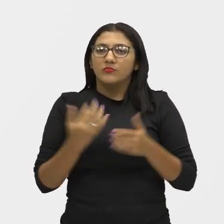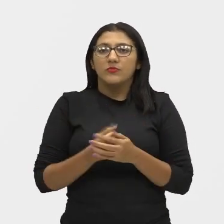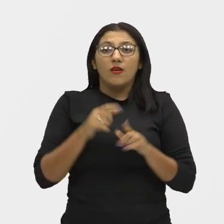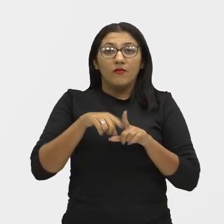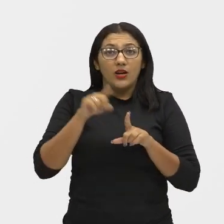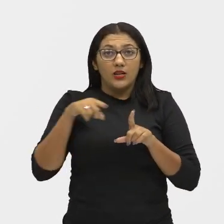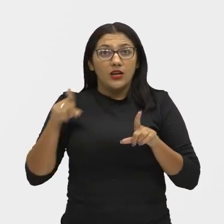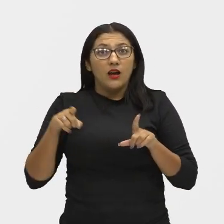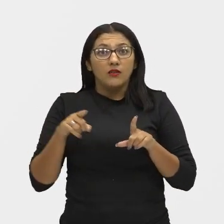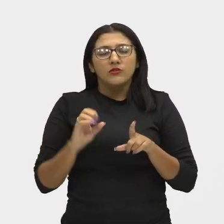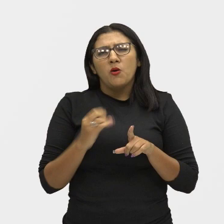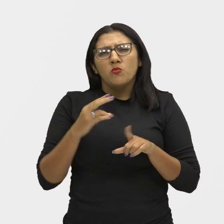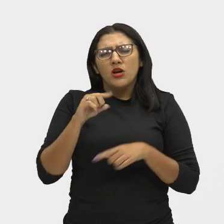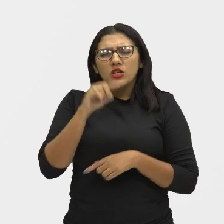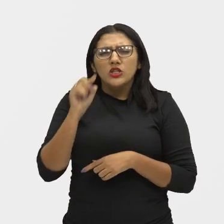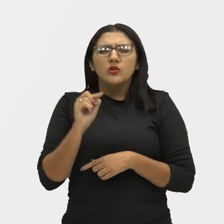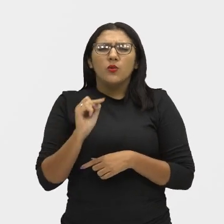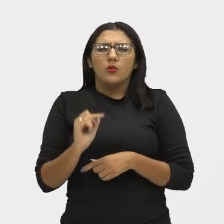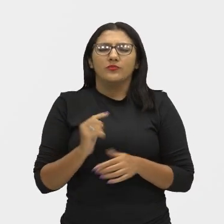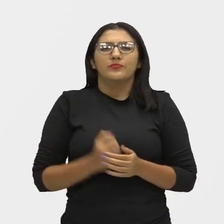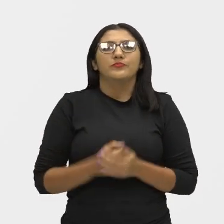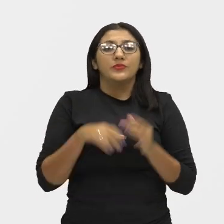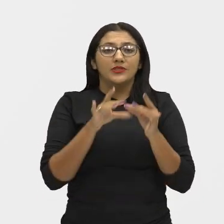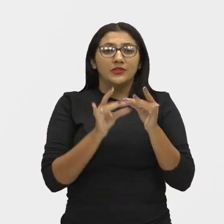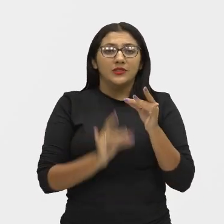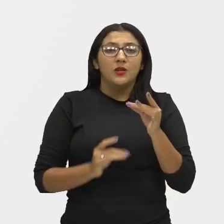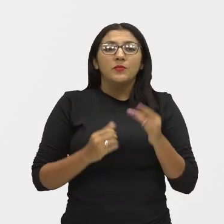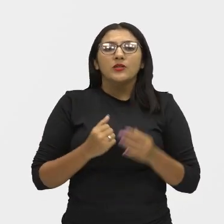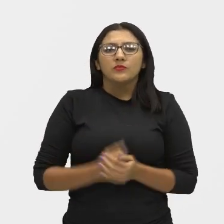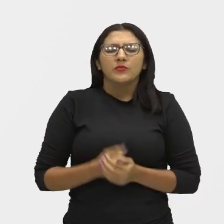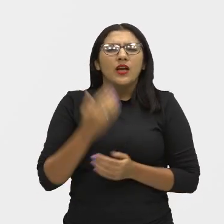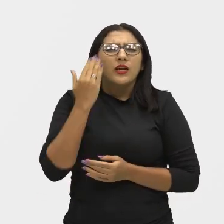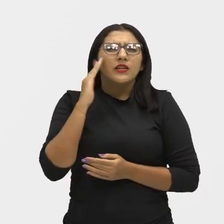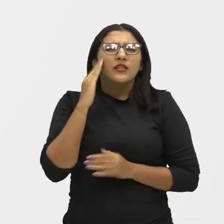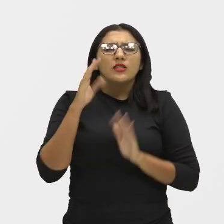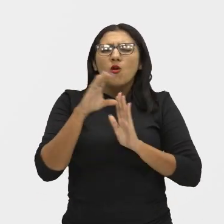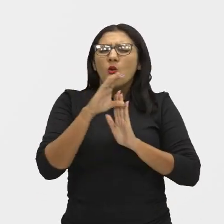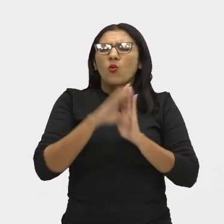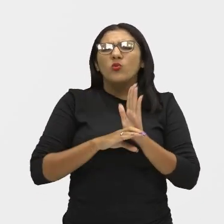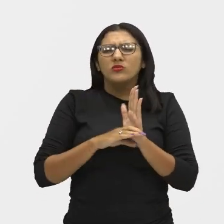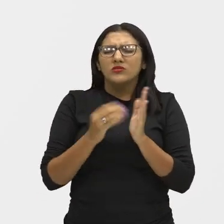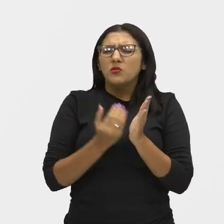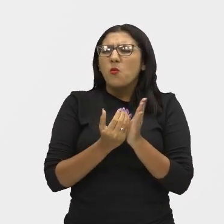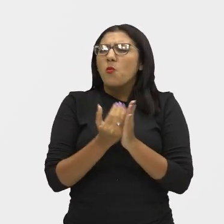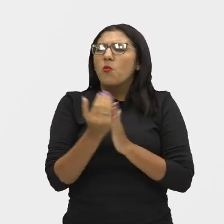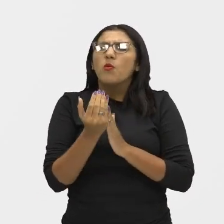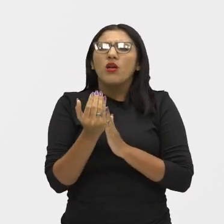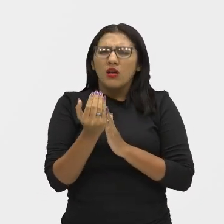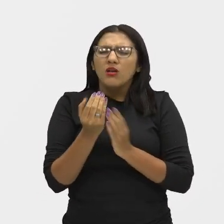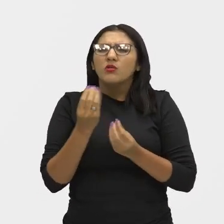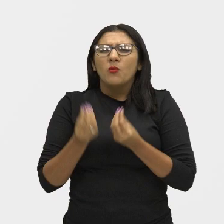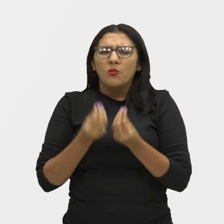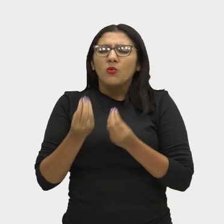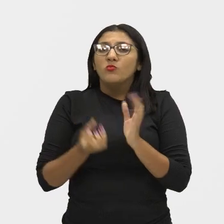variável e incógnita, detalhamento, noções iniciais de